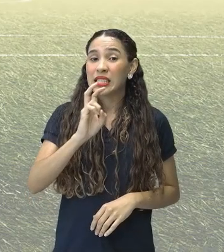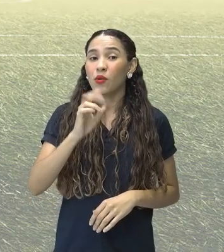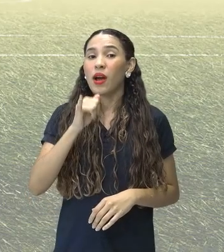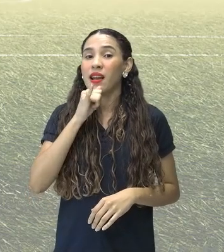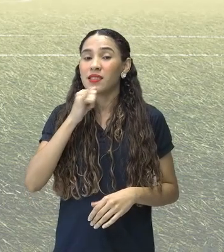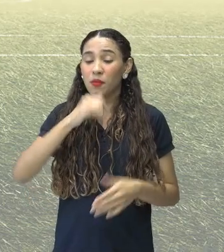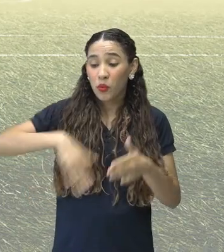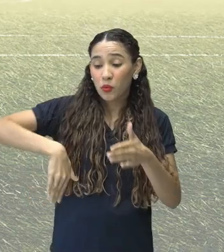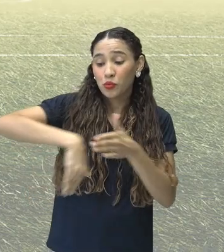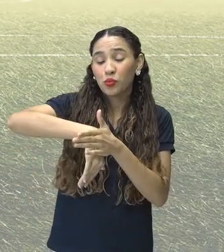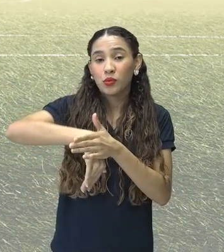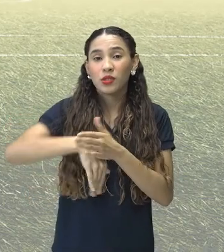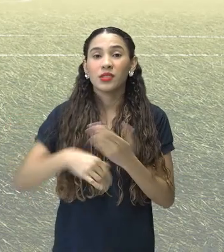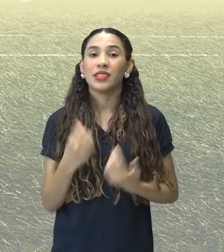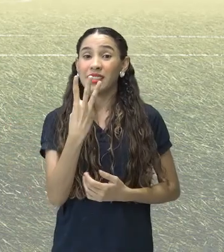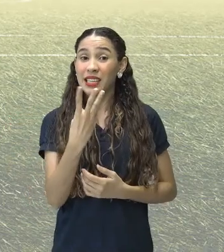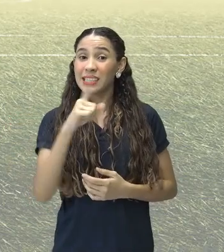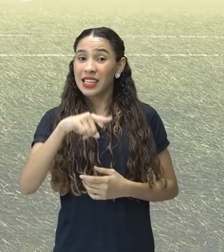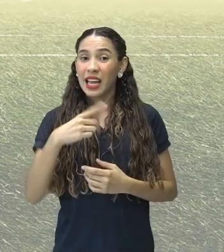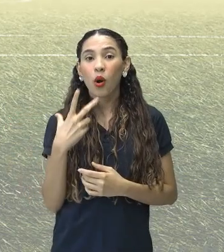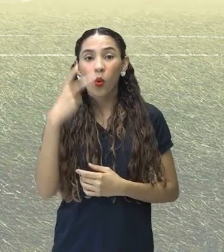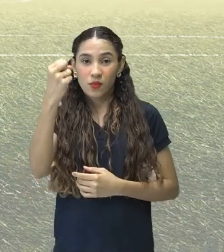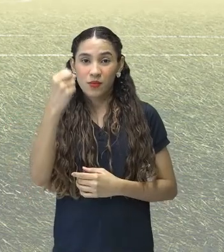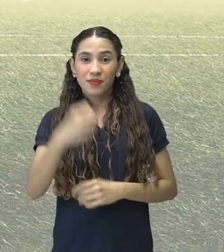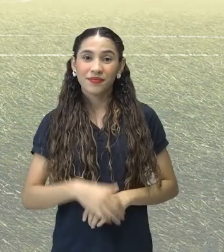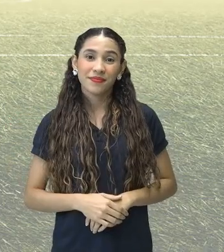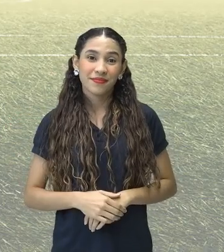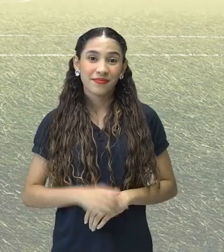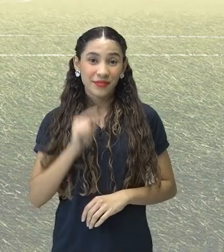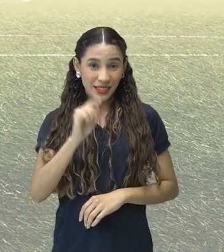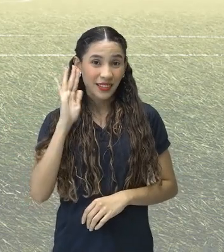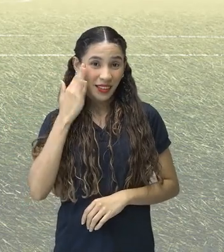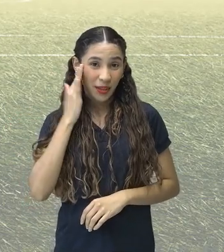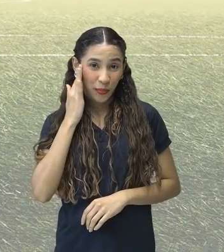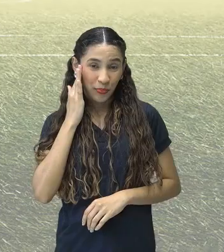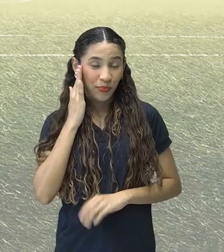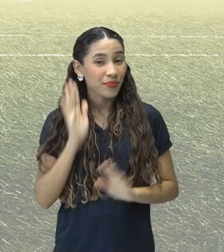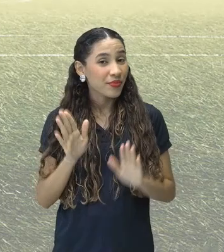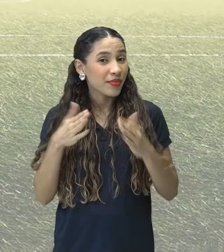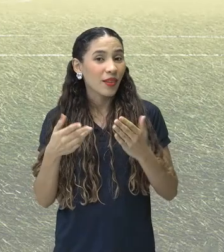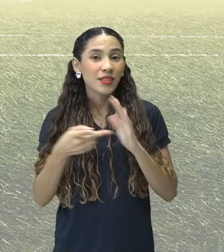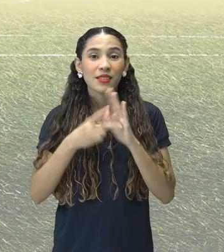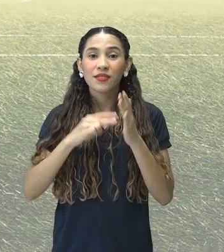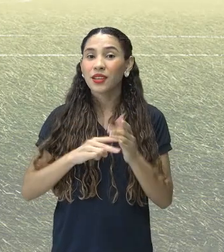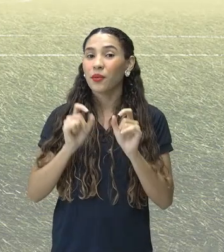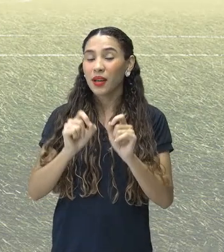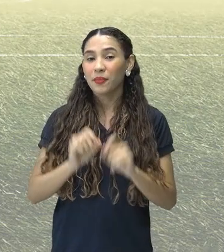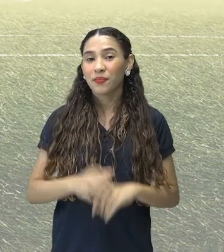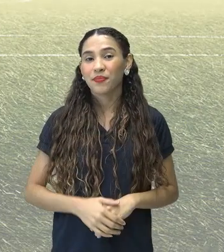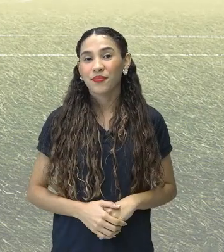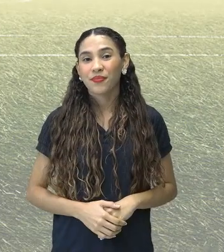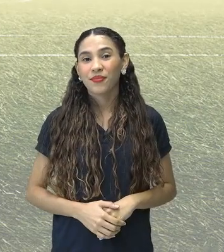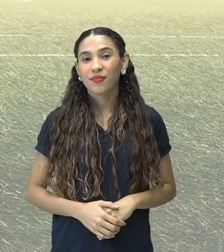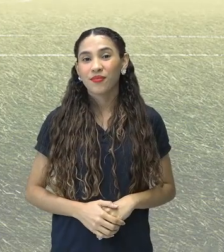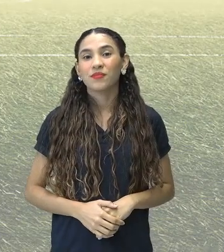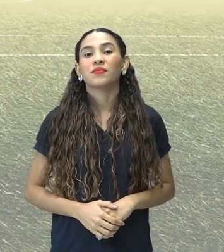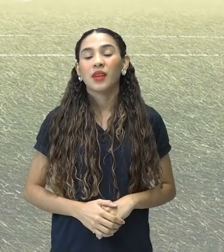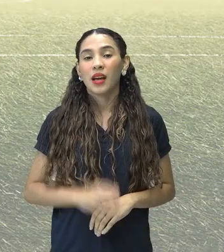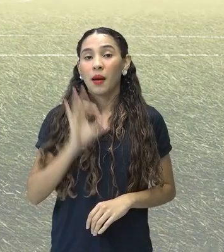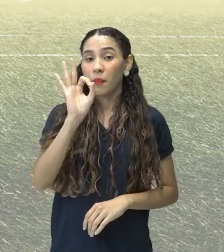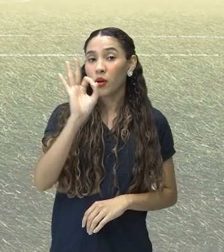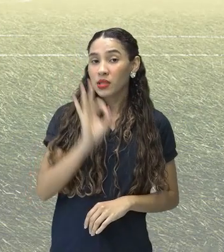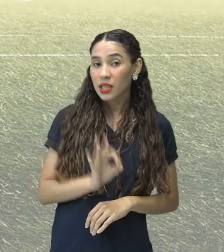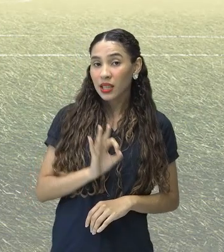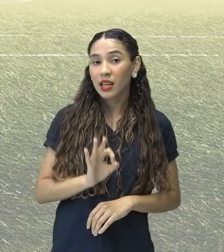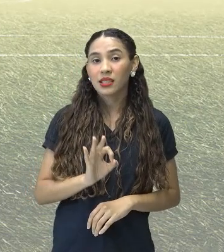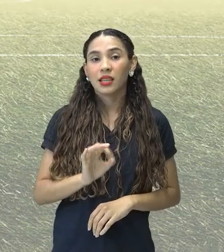chutes, 3 são gol. Entendeu? Então, significa o quê? Que a porcentagem